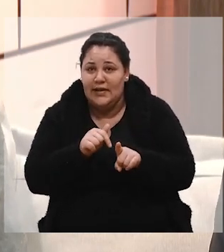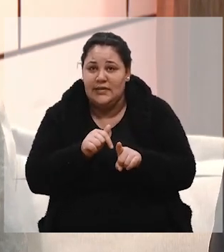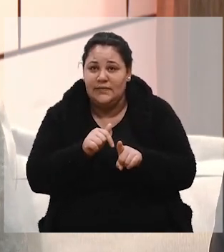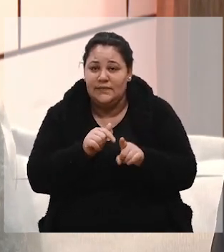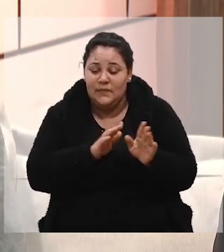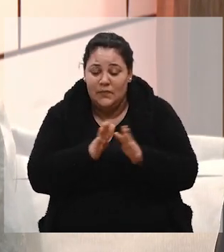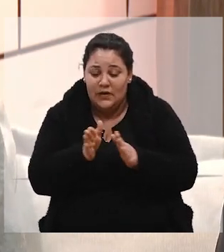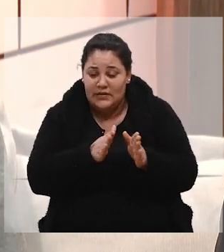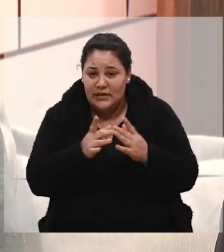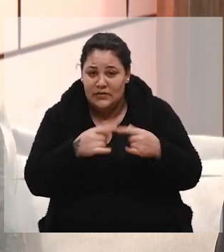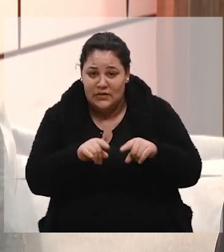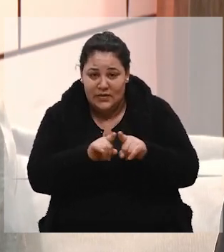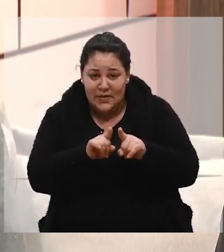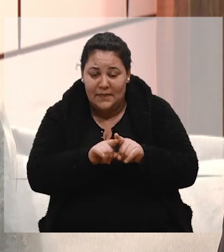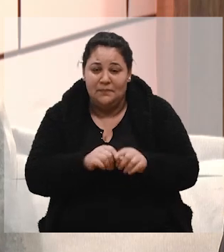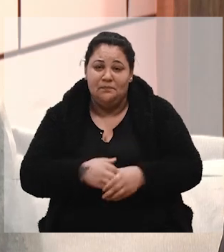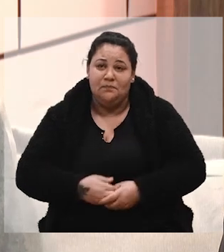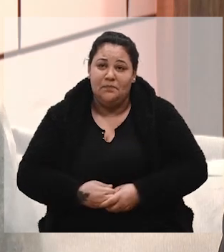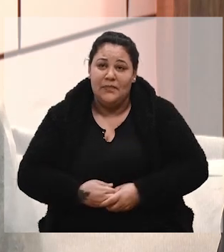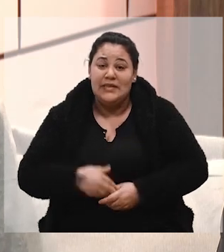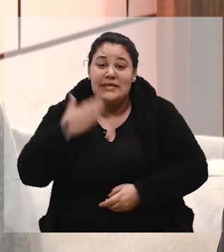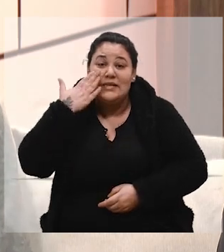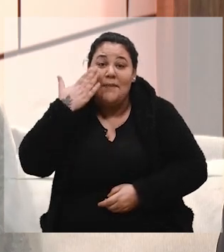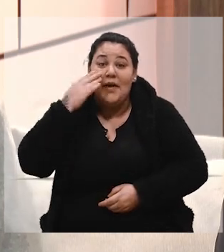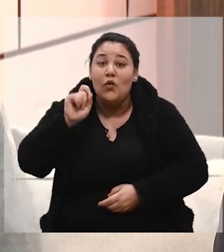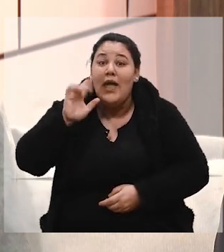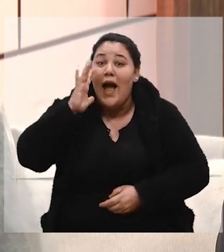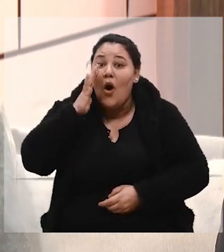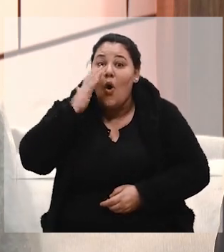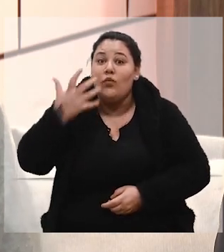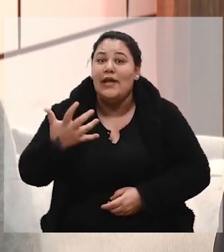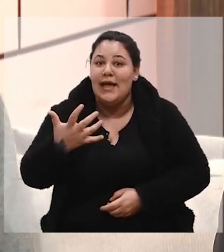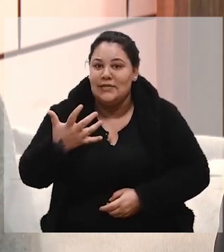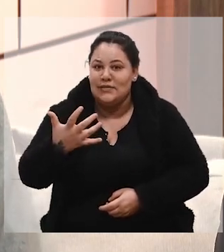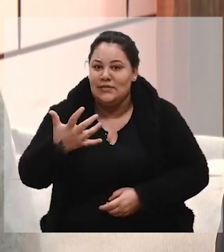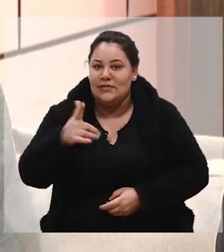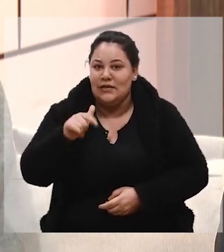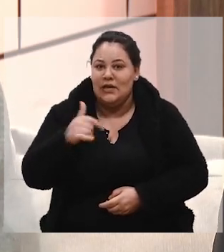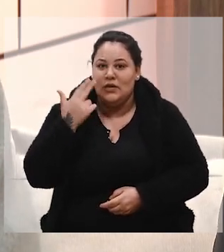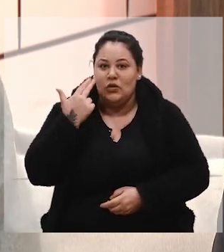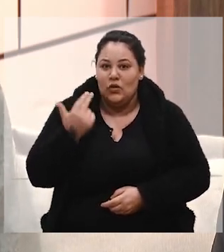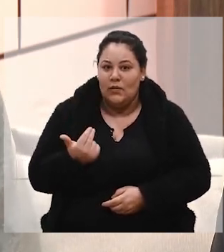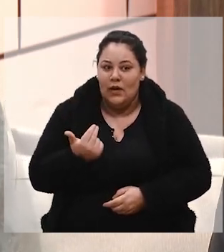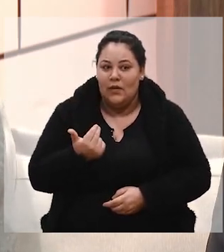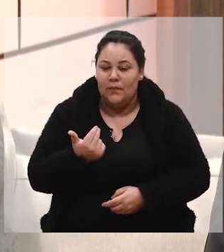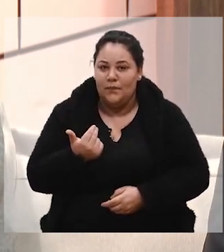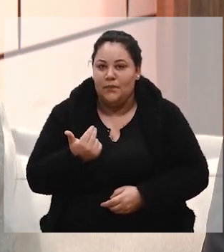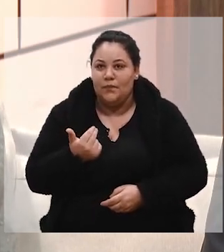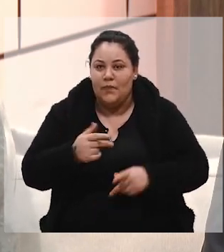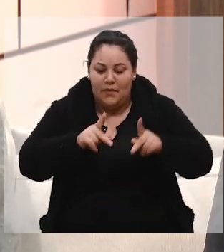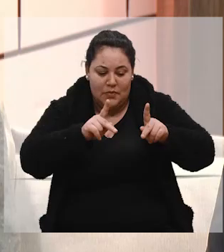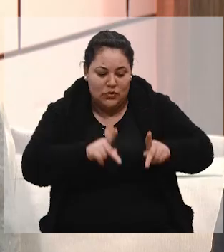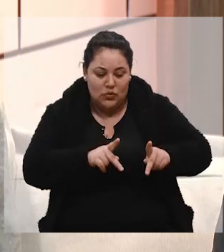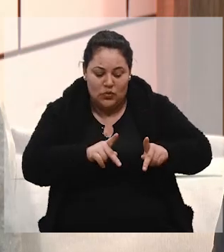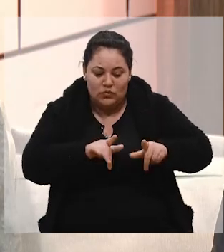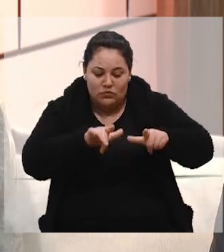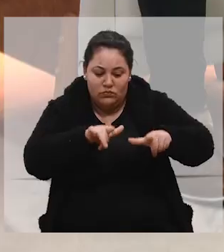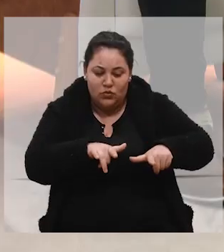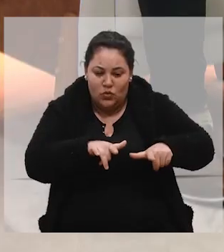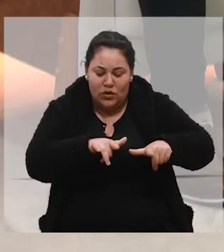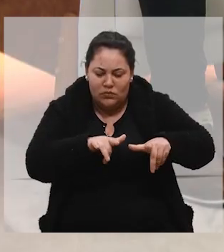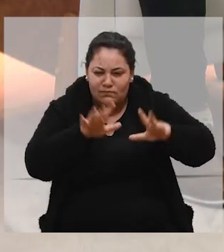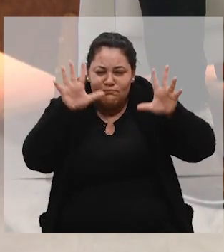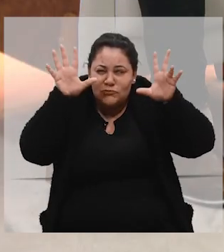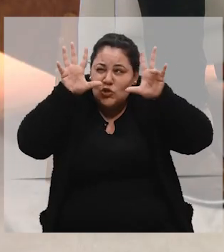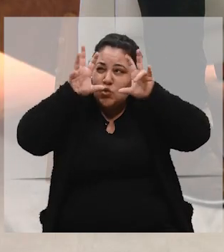enfim, não tem acesso a essa previsibilidade. É como pegar uma pessoa e botar num quarto escuro. sem